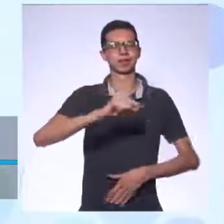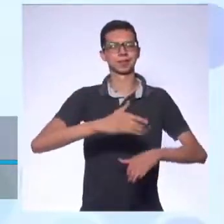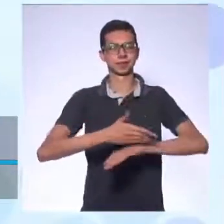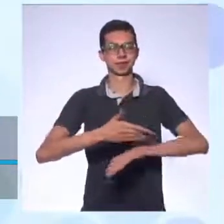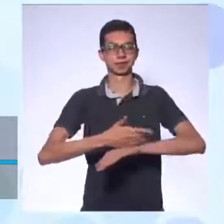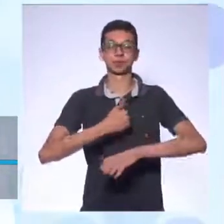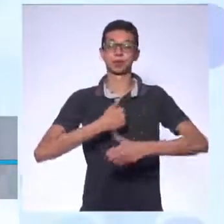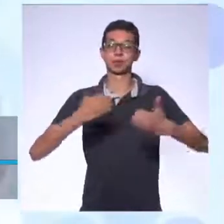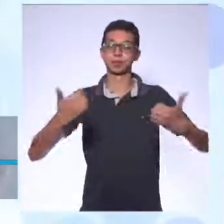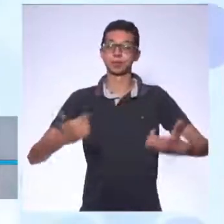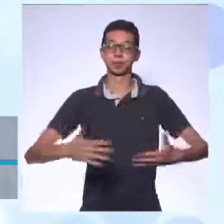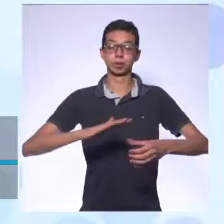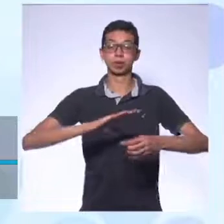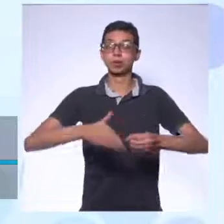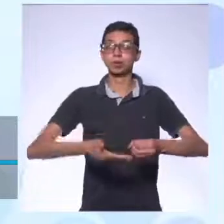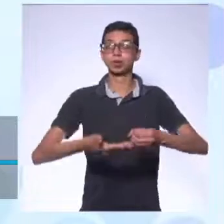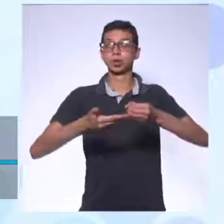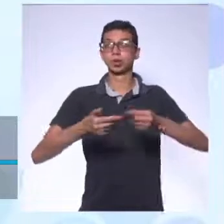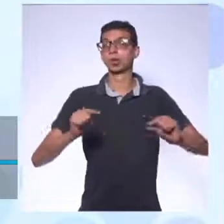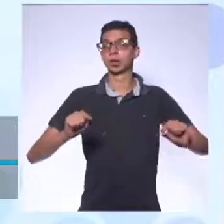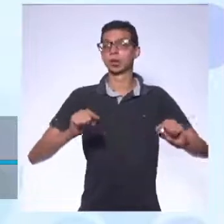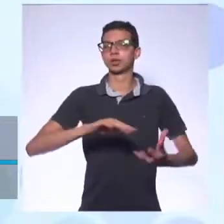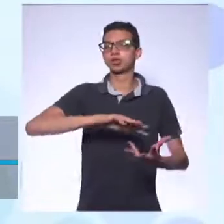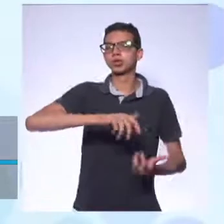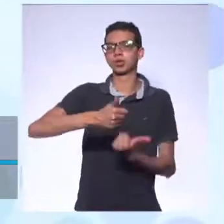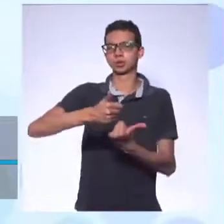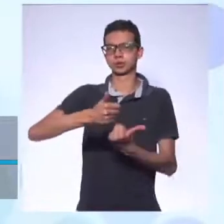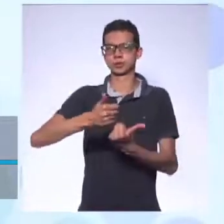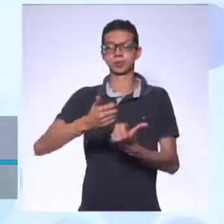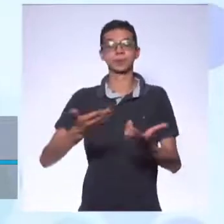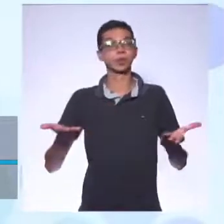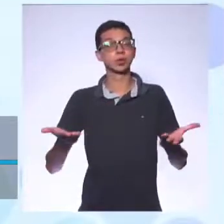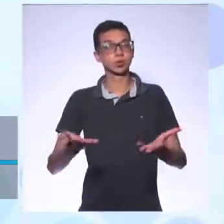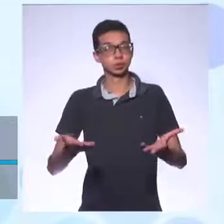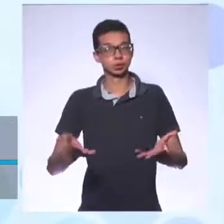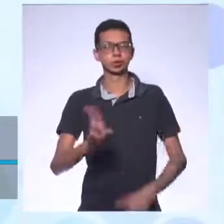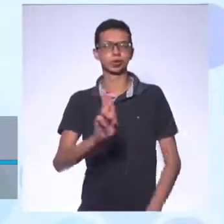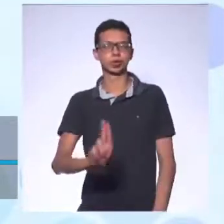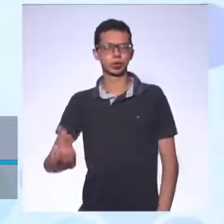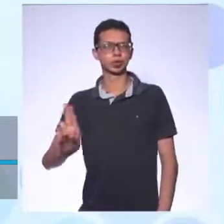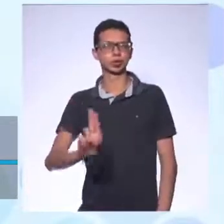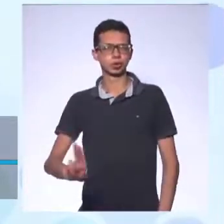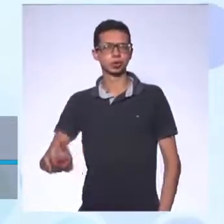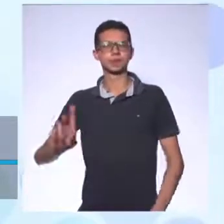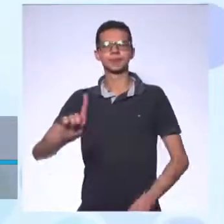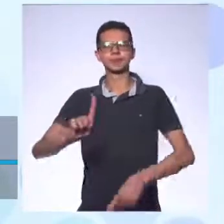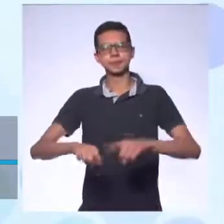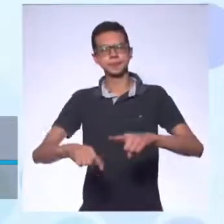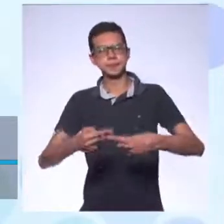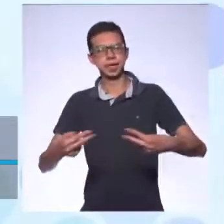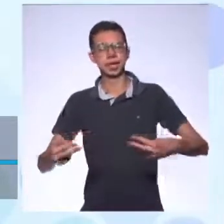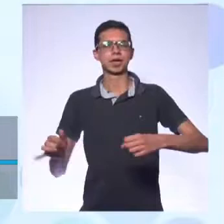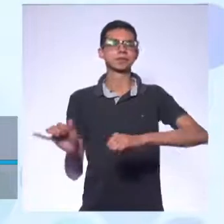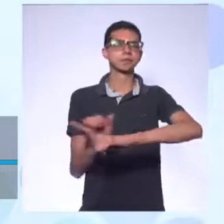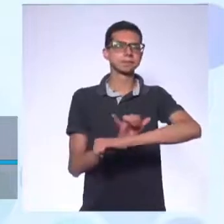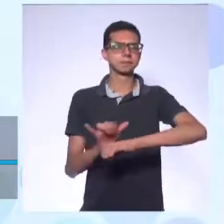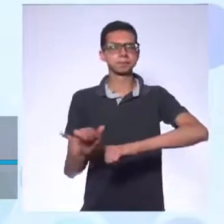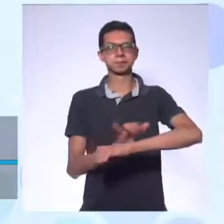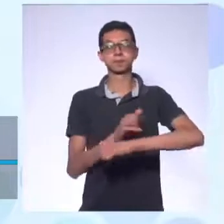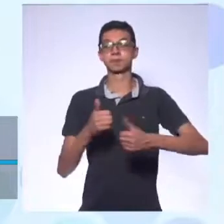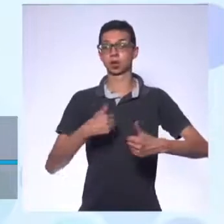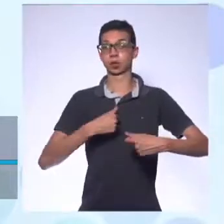sustentabilidade, basicamente é o quê? É usar os recursos hoje, né, que supram as minhas